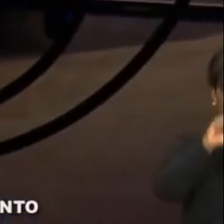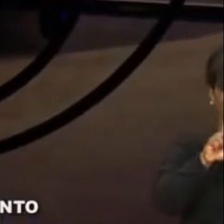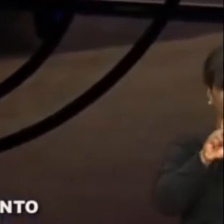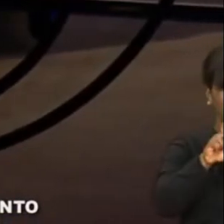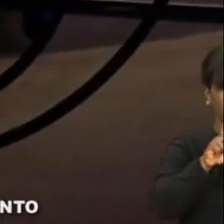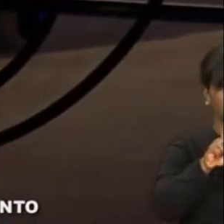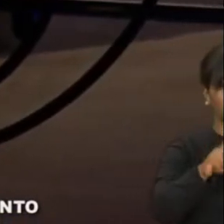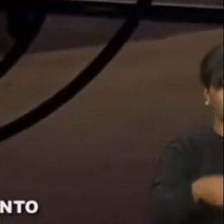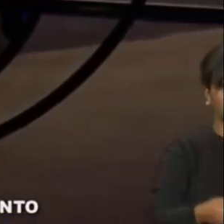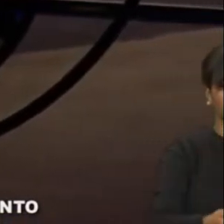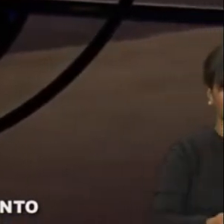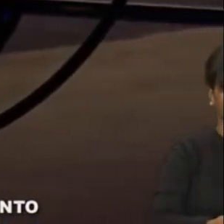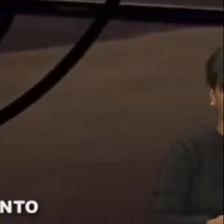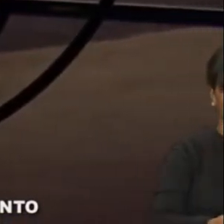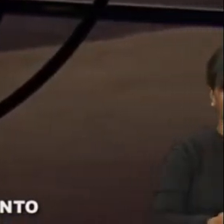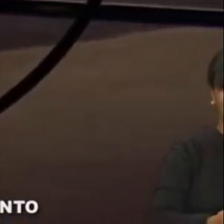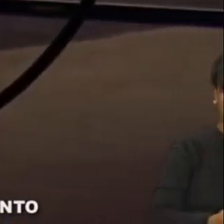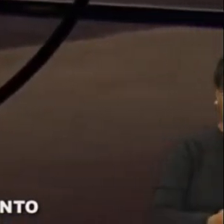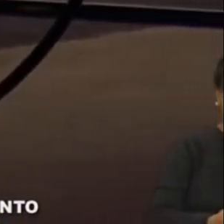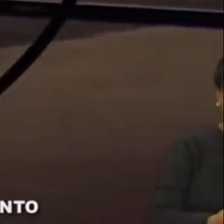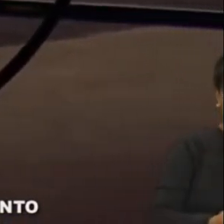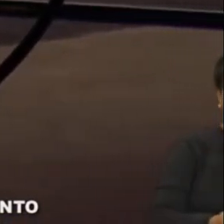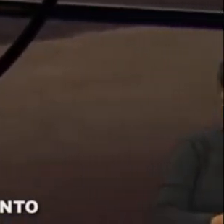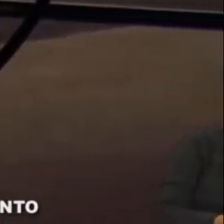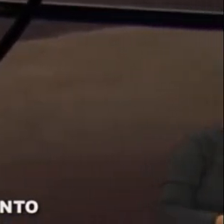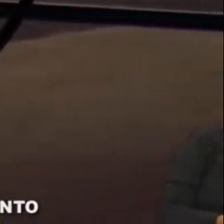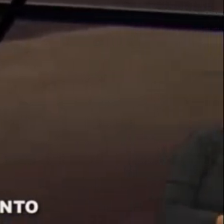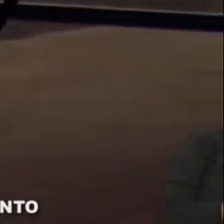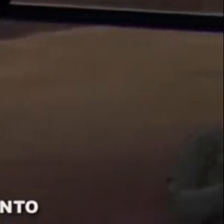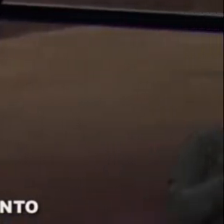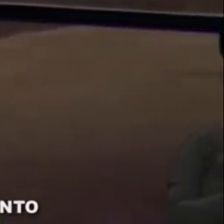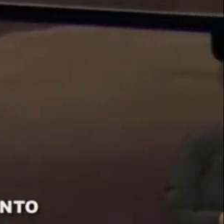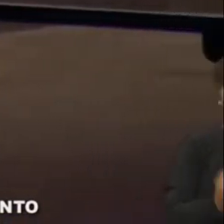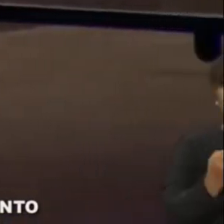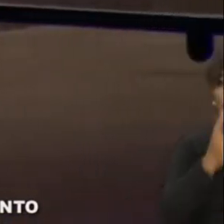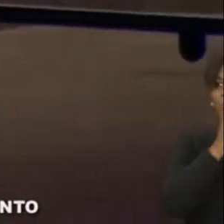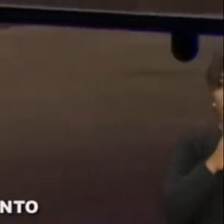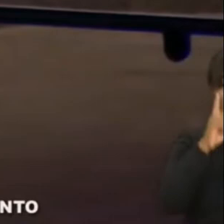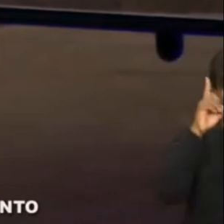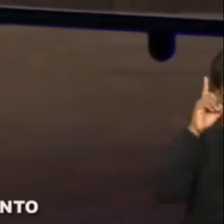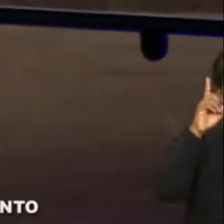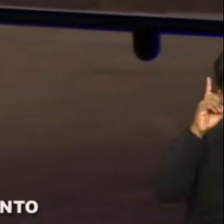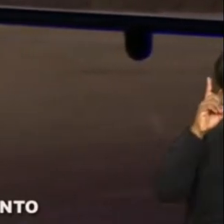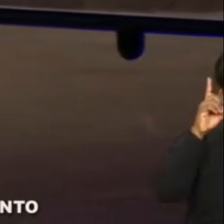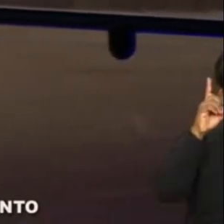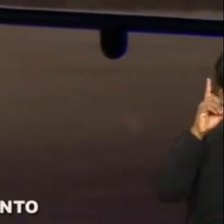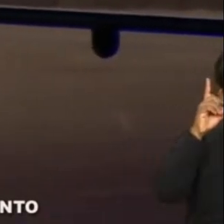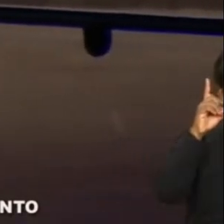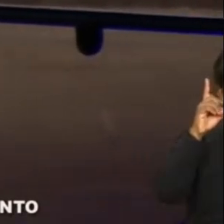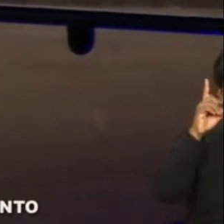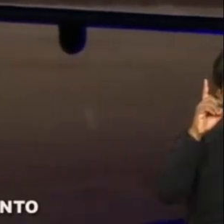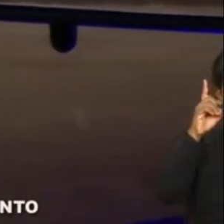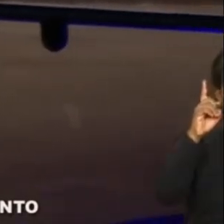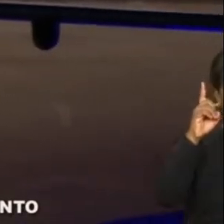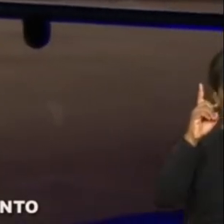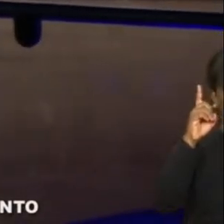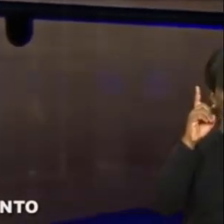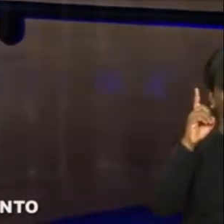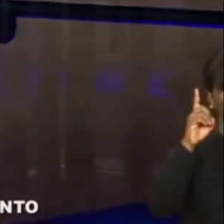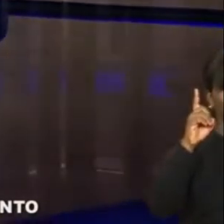disse: eu tirei o fogo de ti que te consumiu. Sem o Espírito de Deus nós